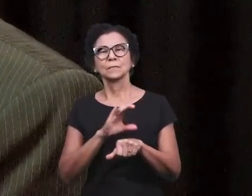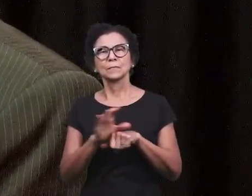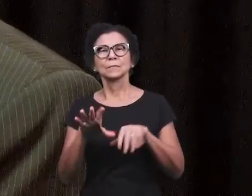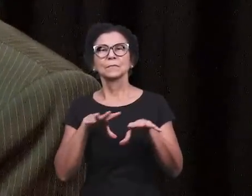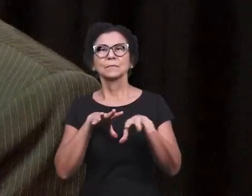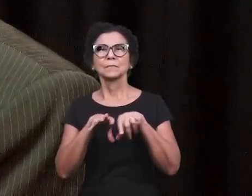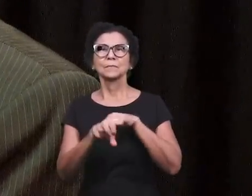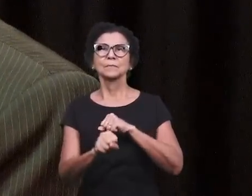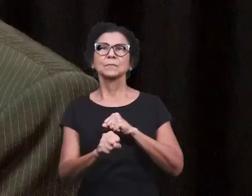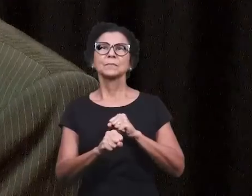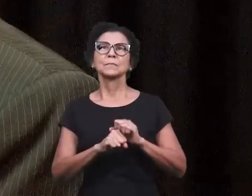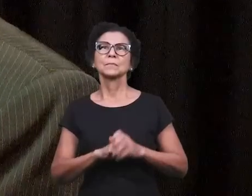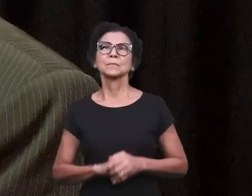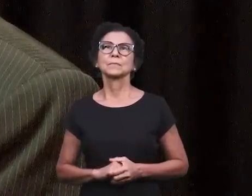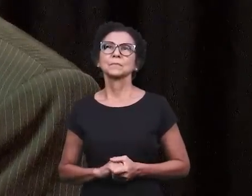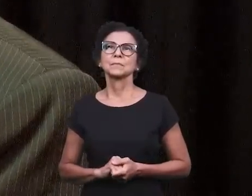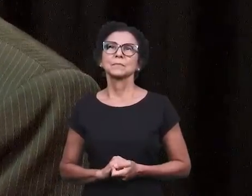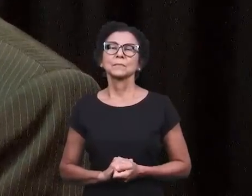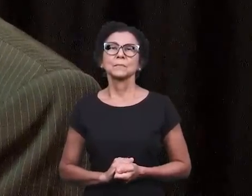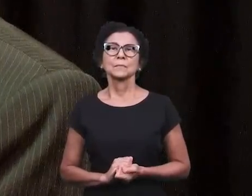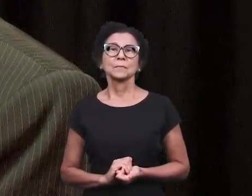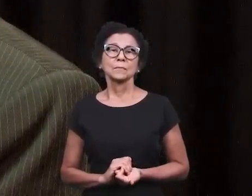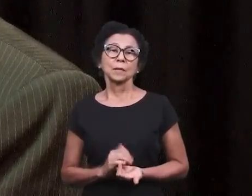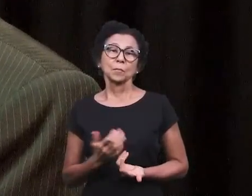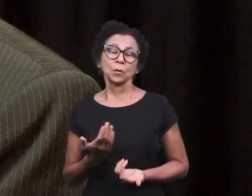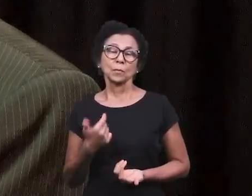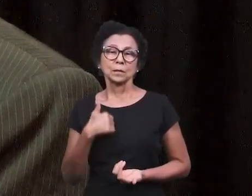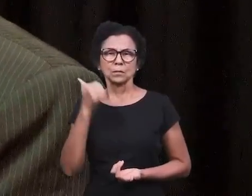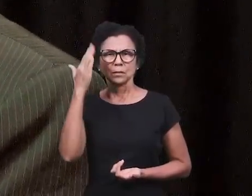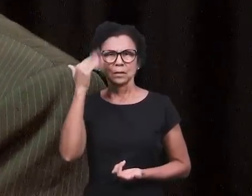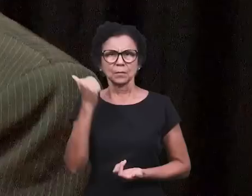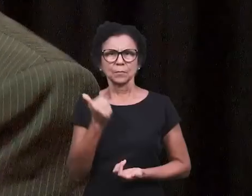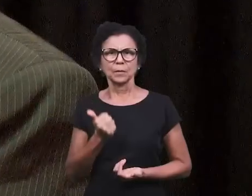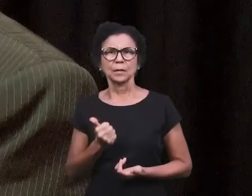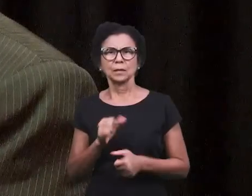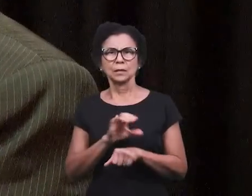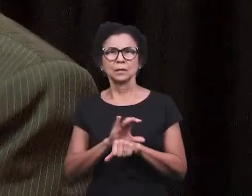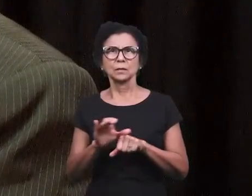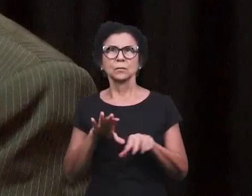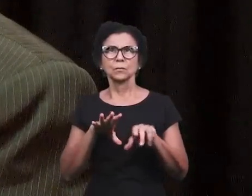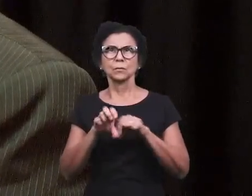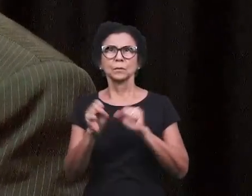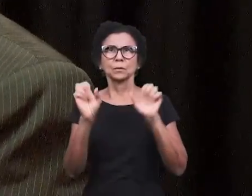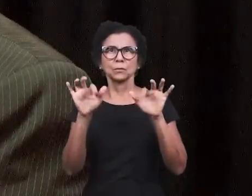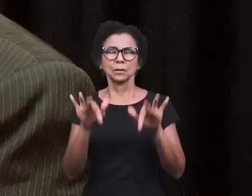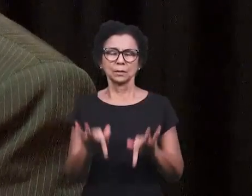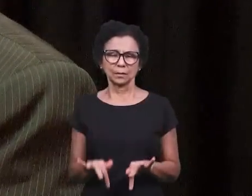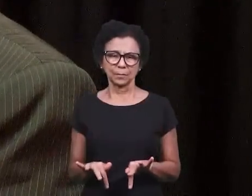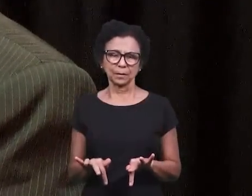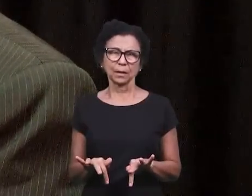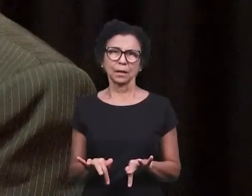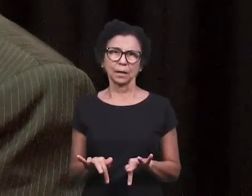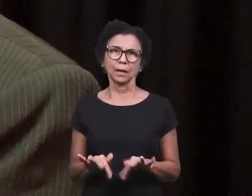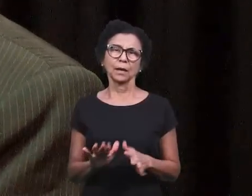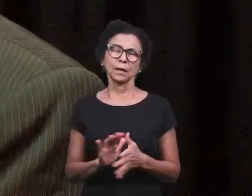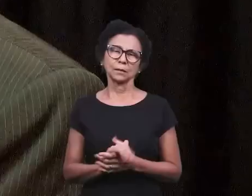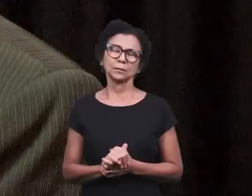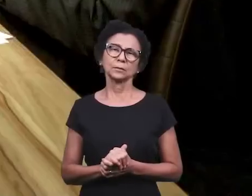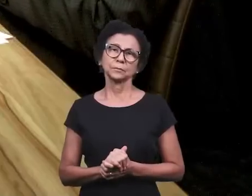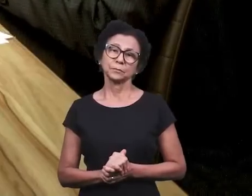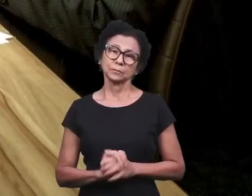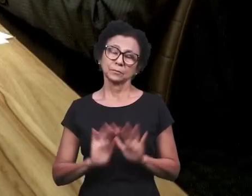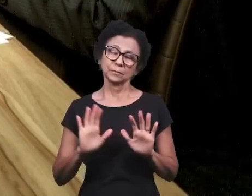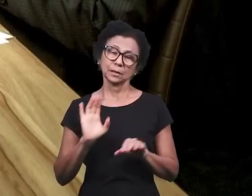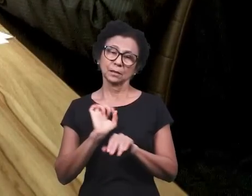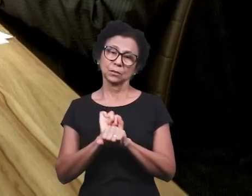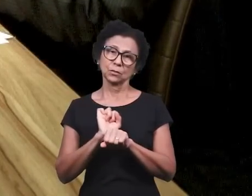eu estava consciente de que eu terminaria o curso de formação, veria os meus colegas que estavam ali serem nomeados, mas eu ainda não